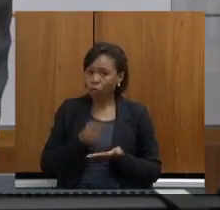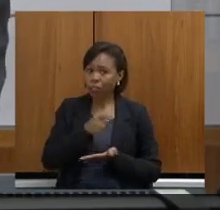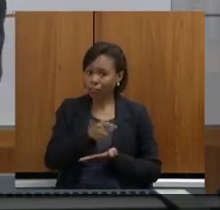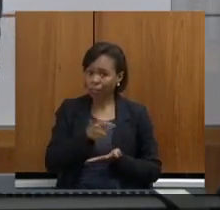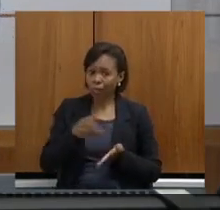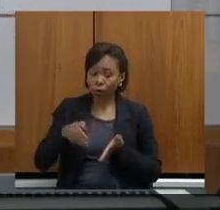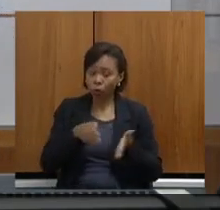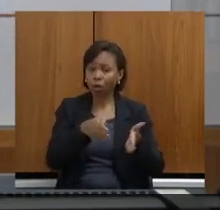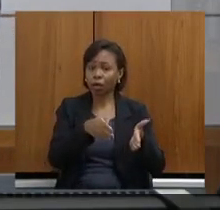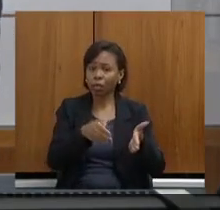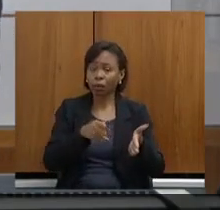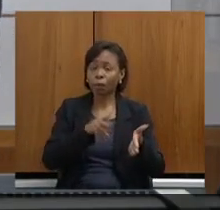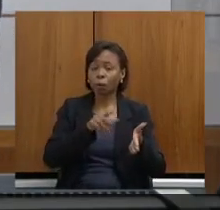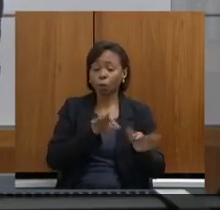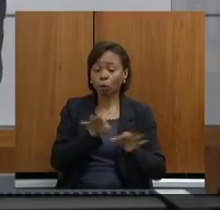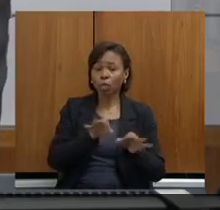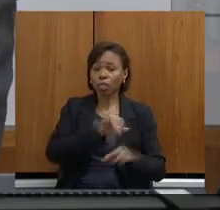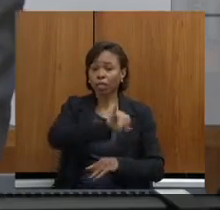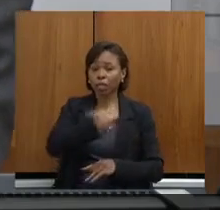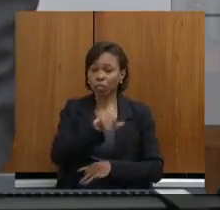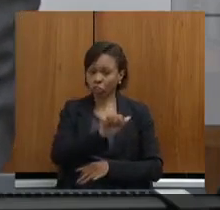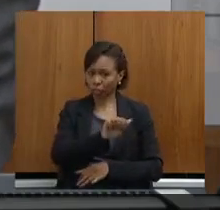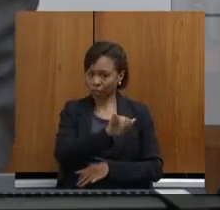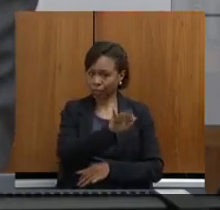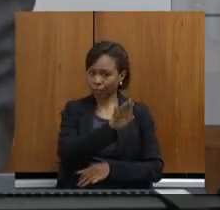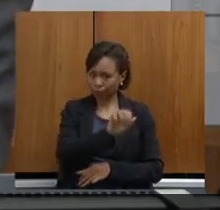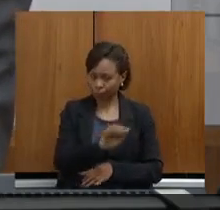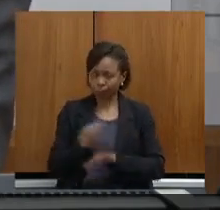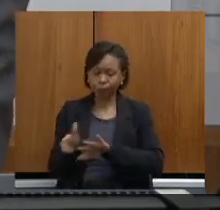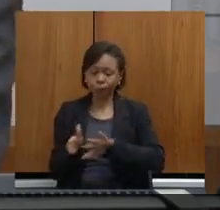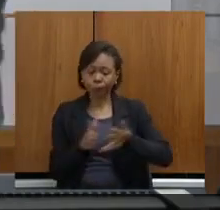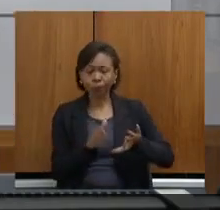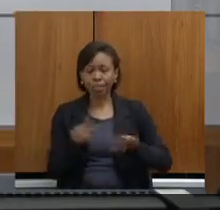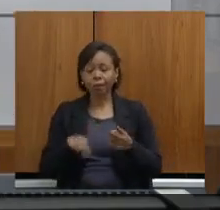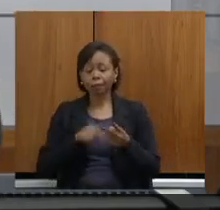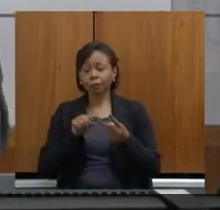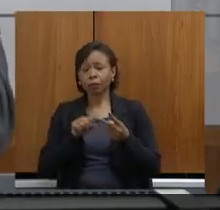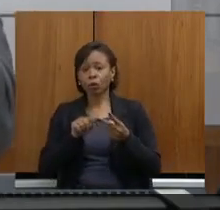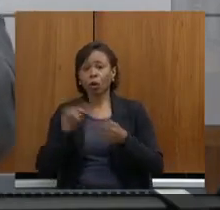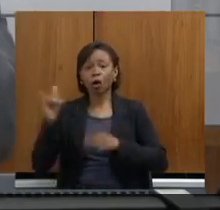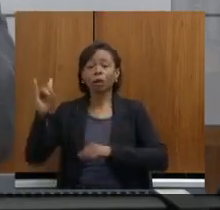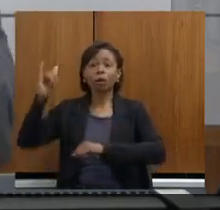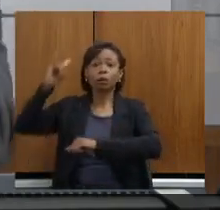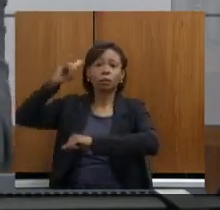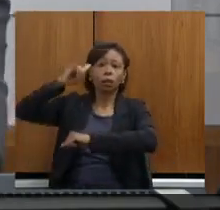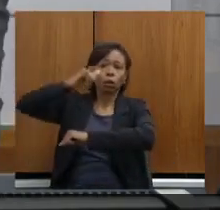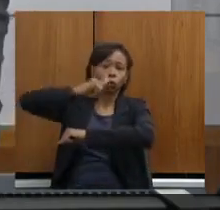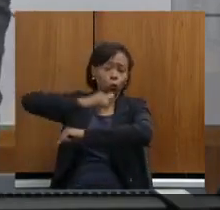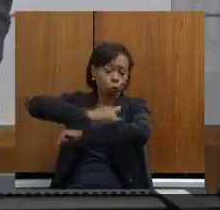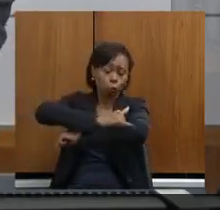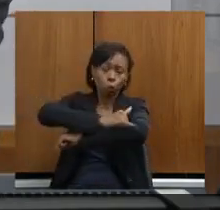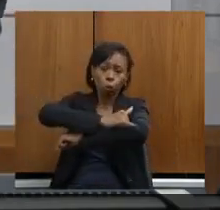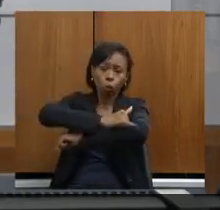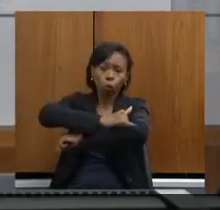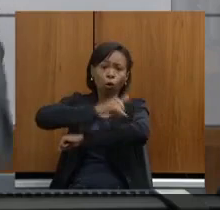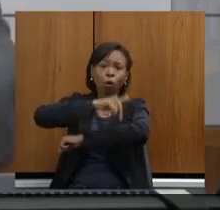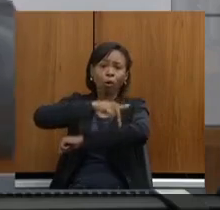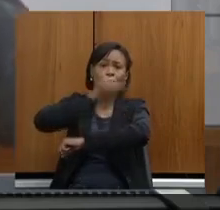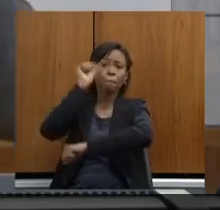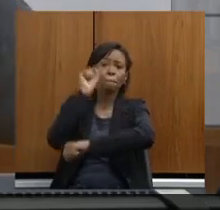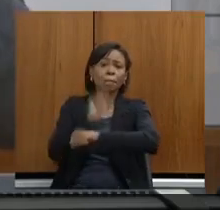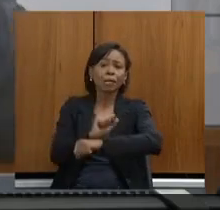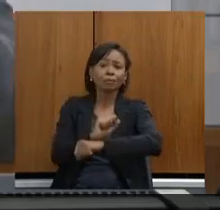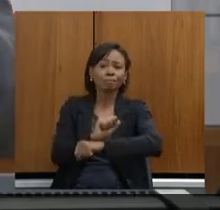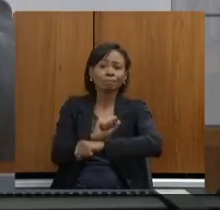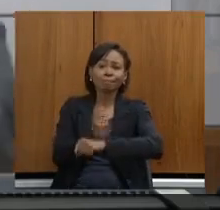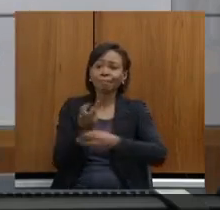Jaíba segundo o aeroporto interditado ANAC foi lá e interditou o aeroporto que já